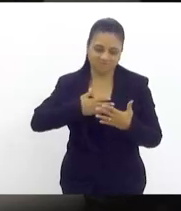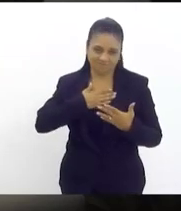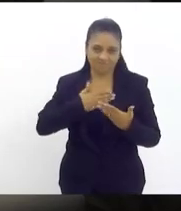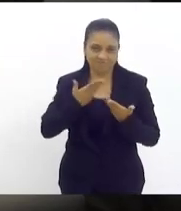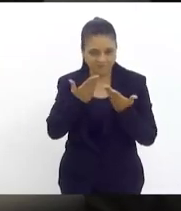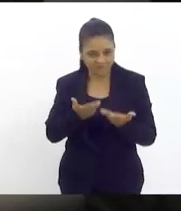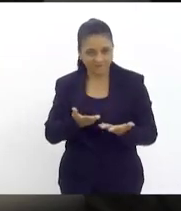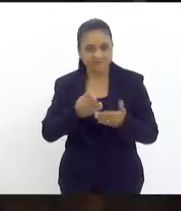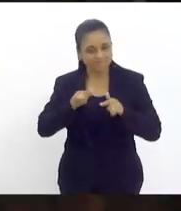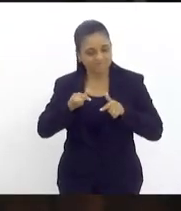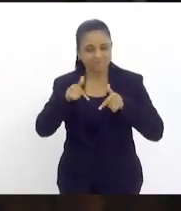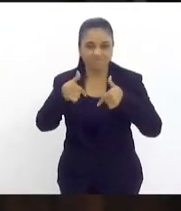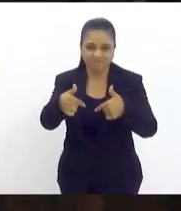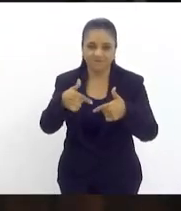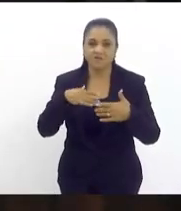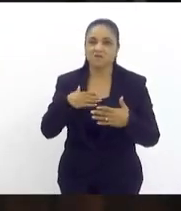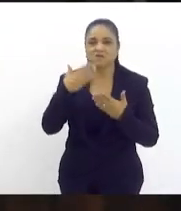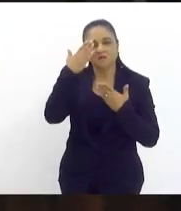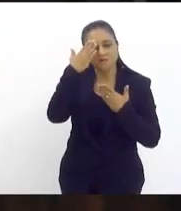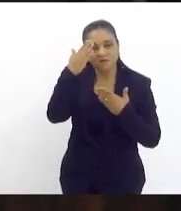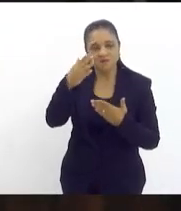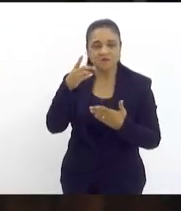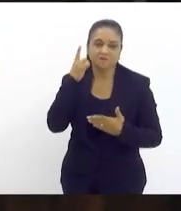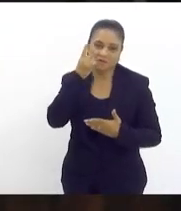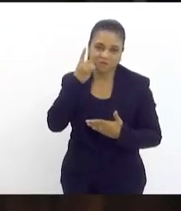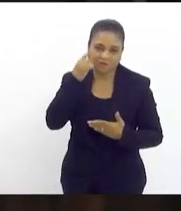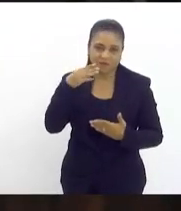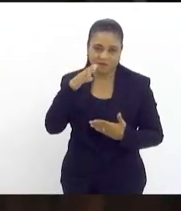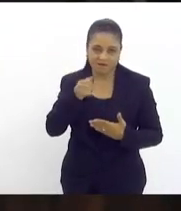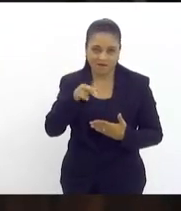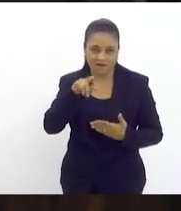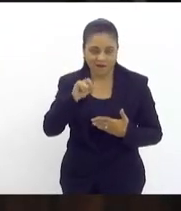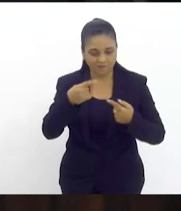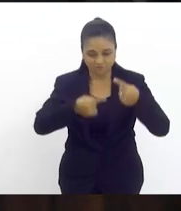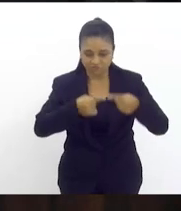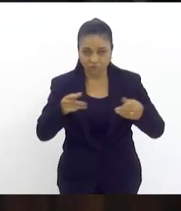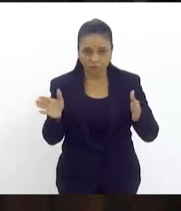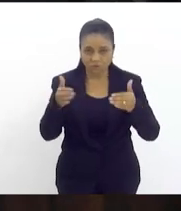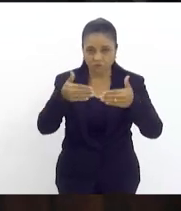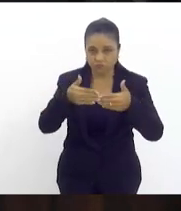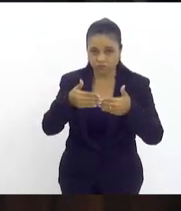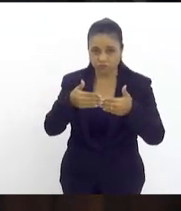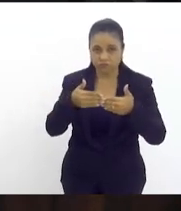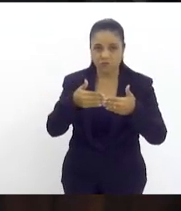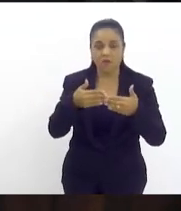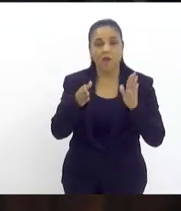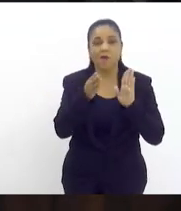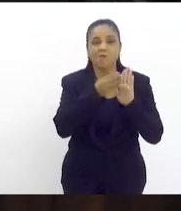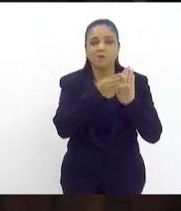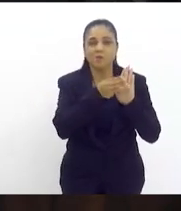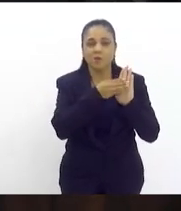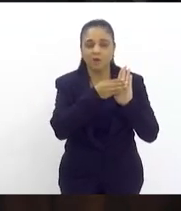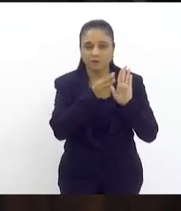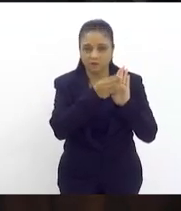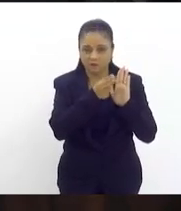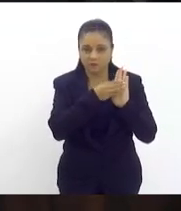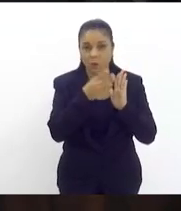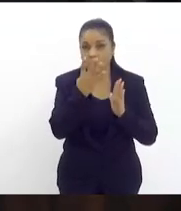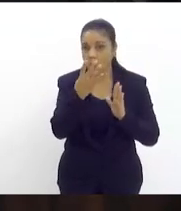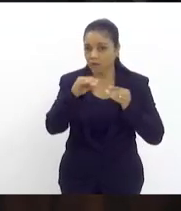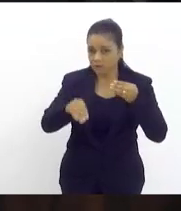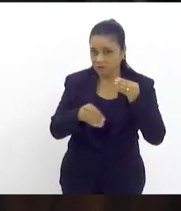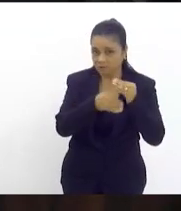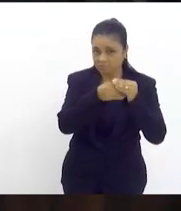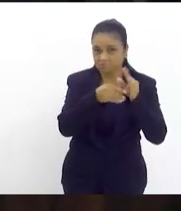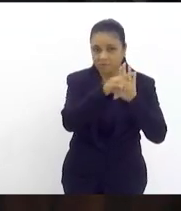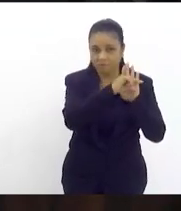obrigada. Muito obrigado, deputada Carla Machado. Não havendo mais quem queira discutir, encerrada a discussão, a presente proposta recebeu 4 emendas e retorna